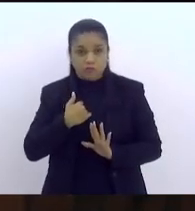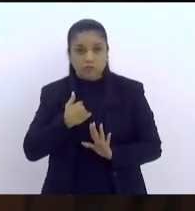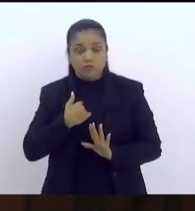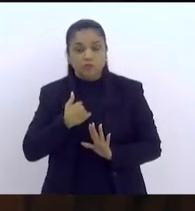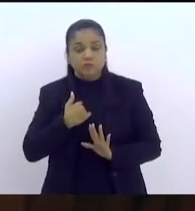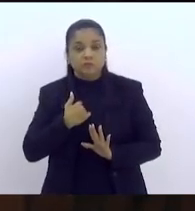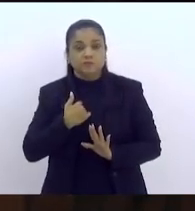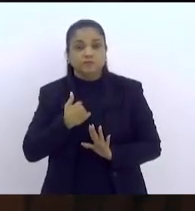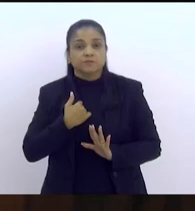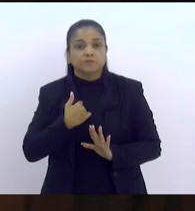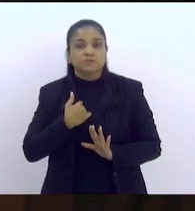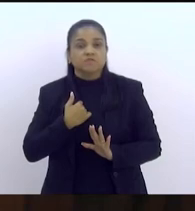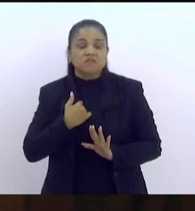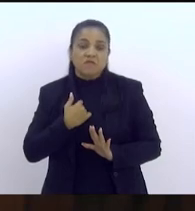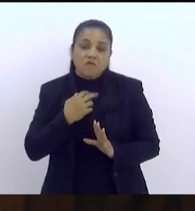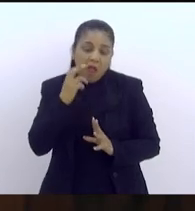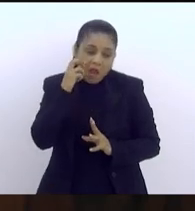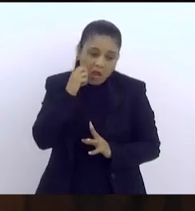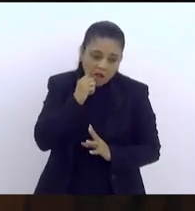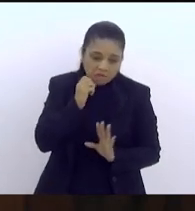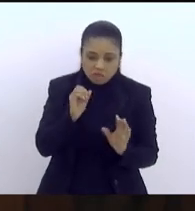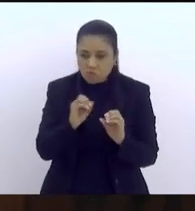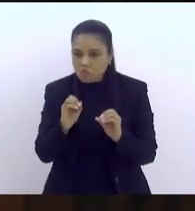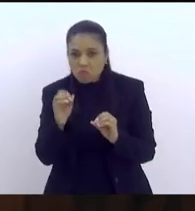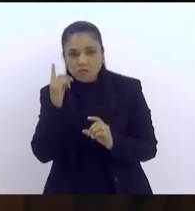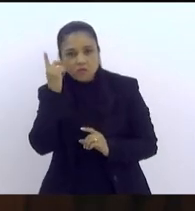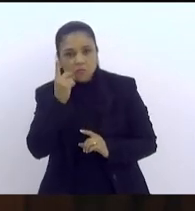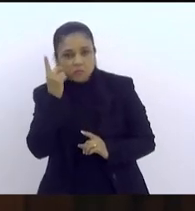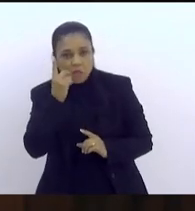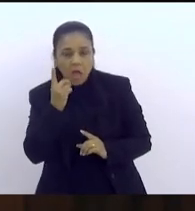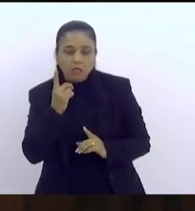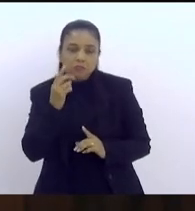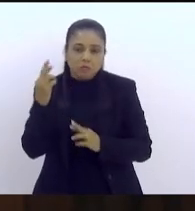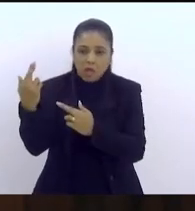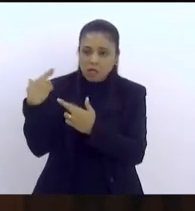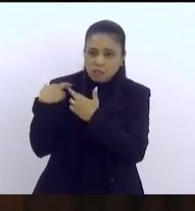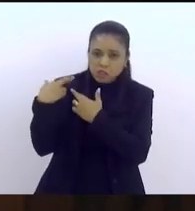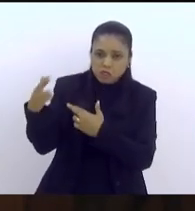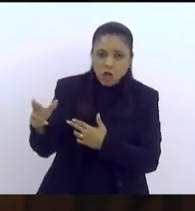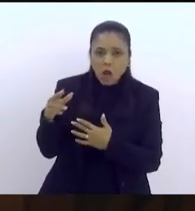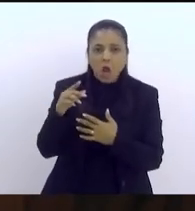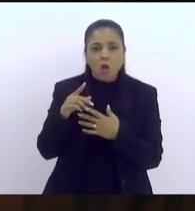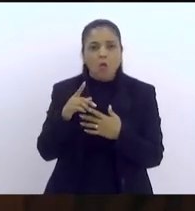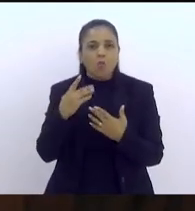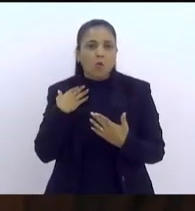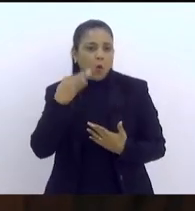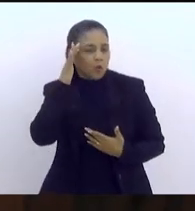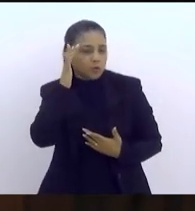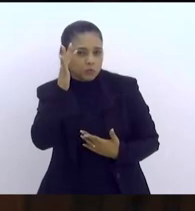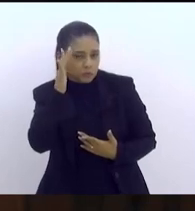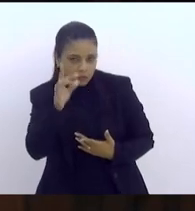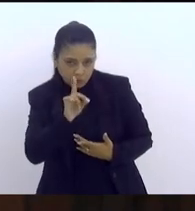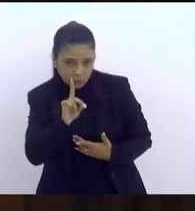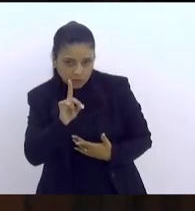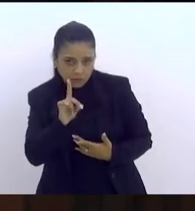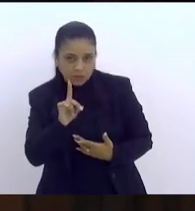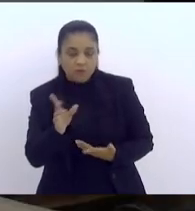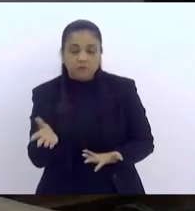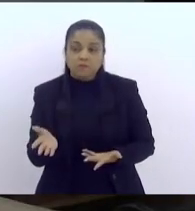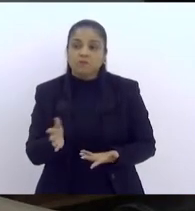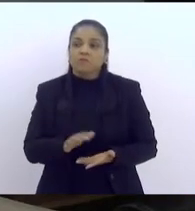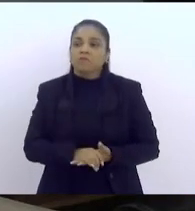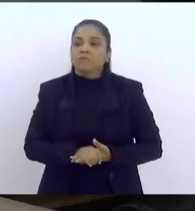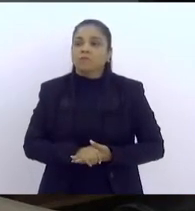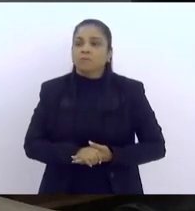melhor que ninguém fique constrangido, nenhum deputado, pela sua religião, pela sua ideologia. Eu acho melhor, tá bom? Senhor